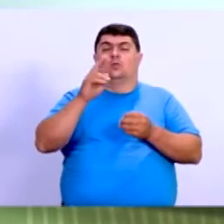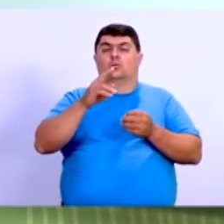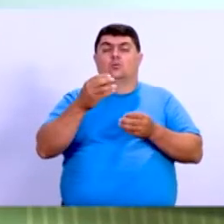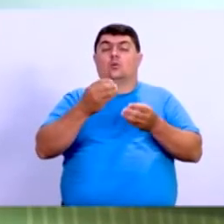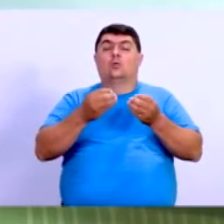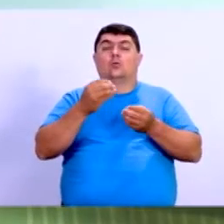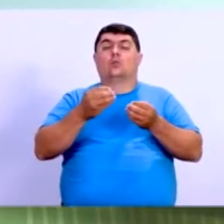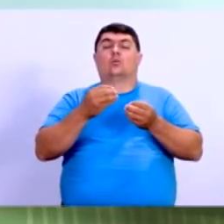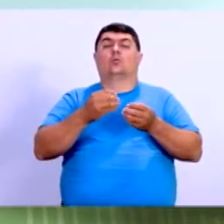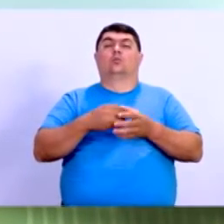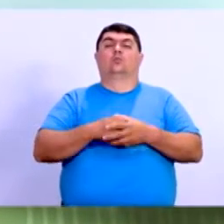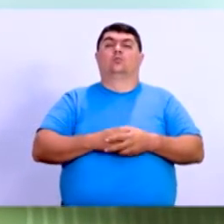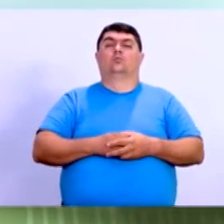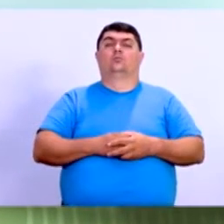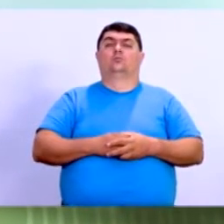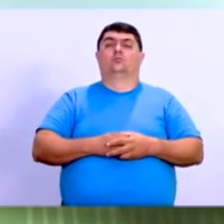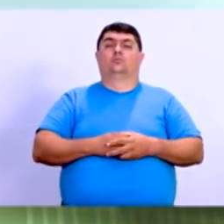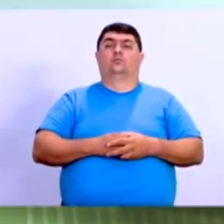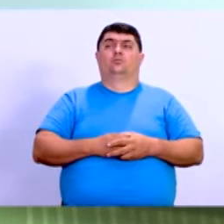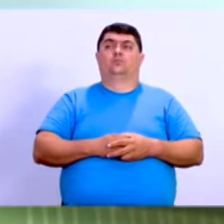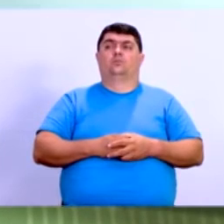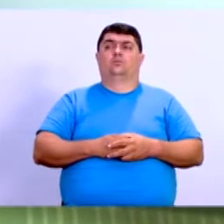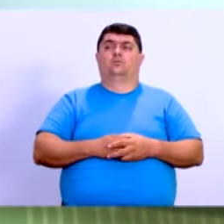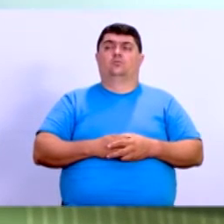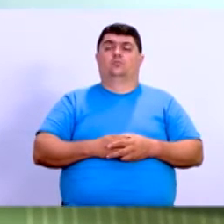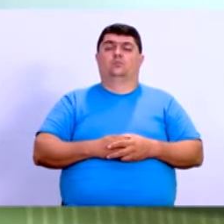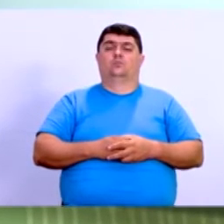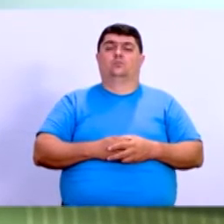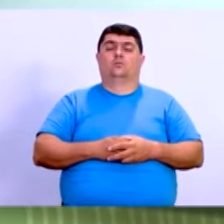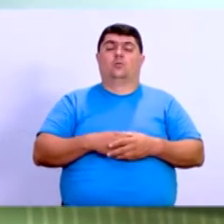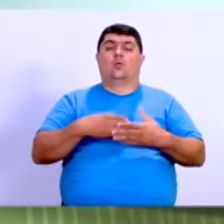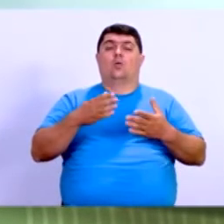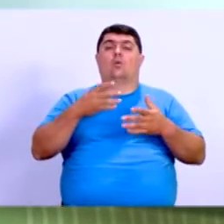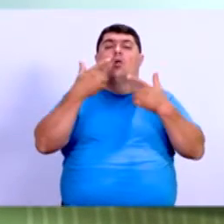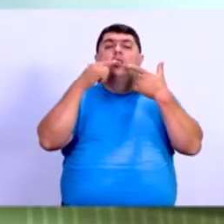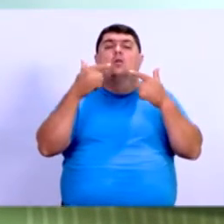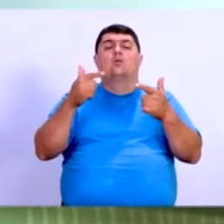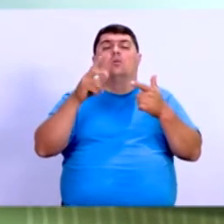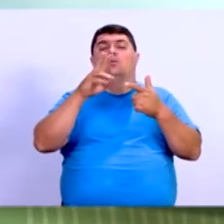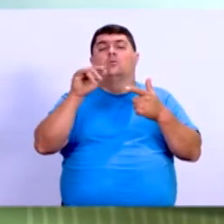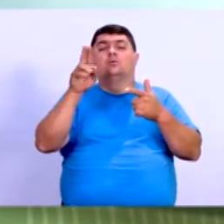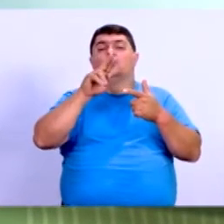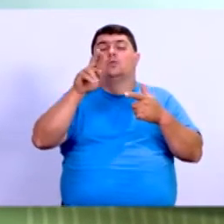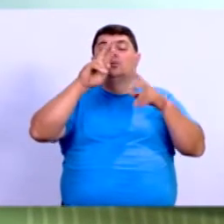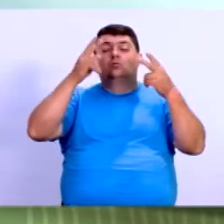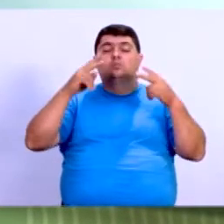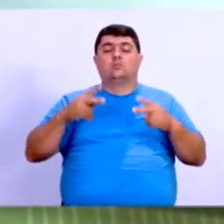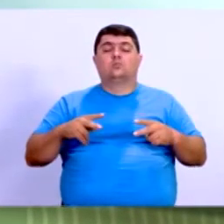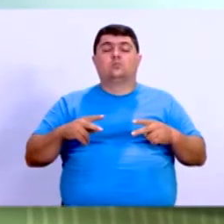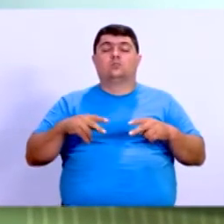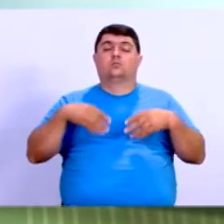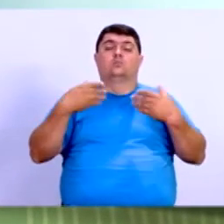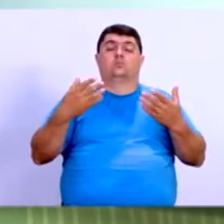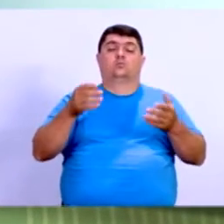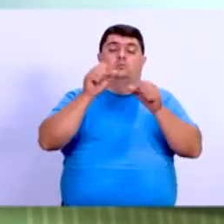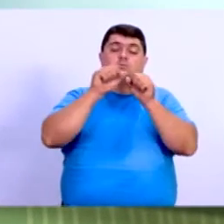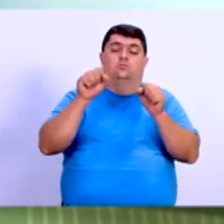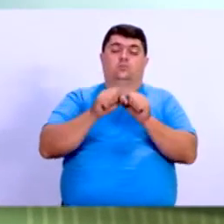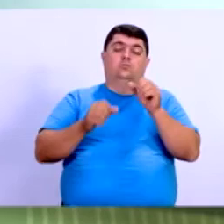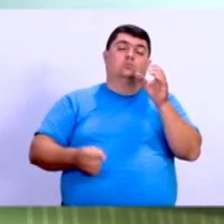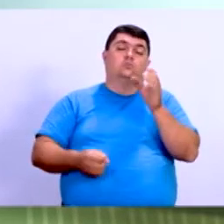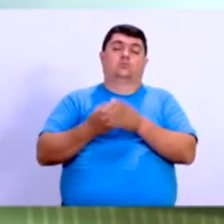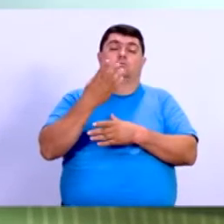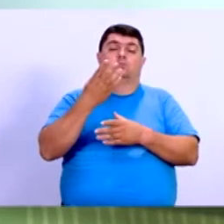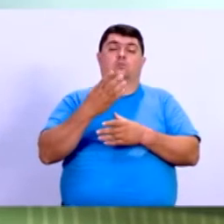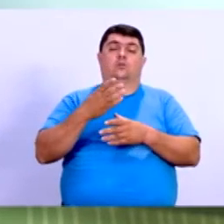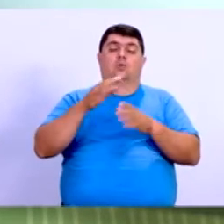que você vai utilizar? Qual é a linguagem de programação que você vai utilizar para desenvolver esse sistema?